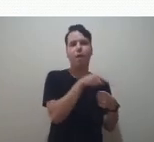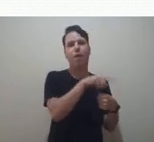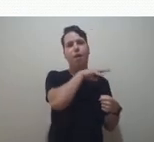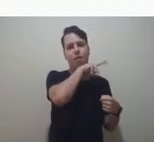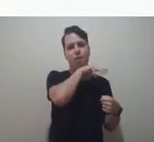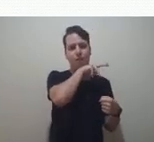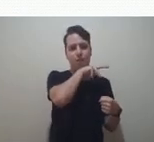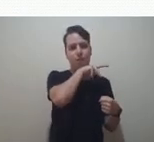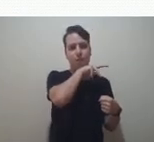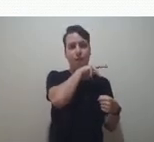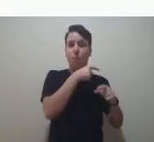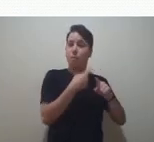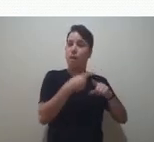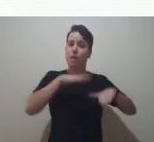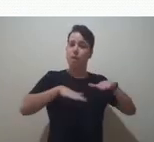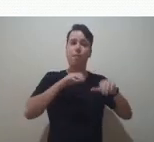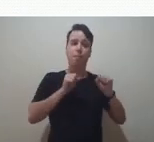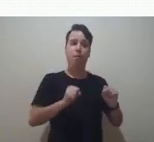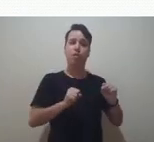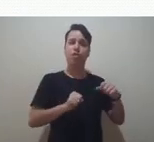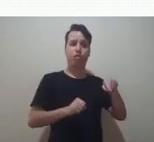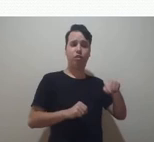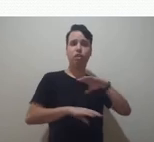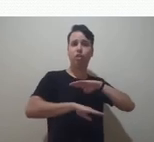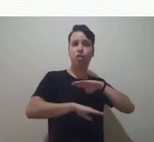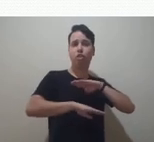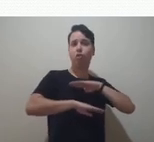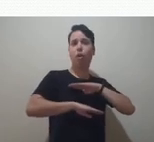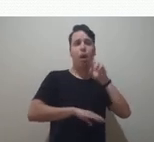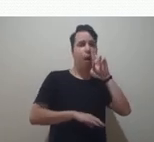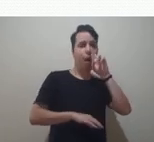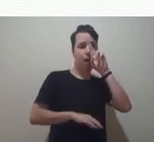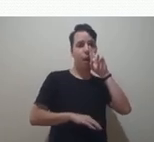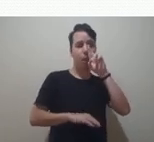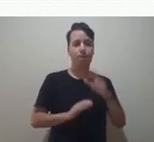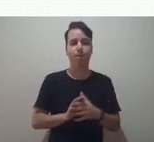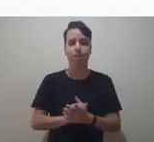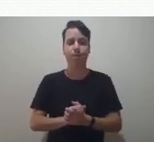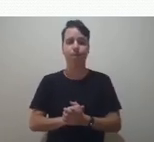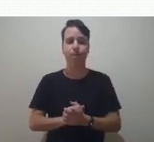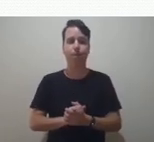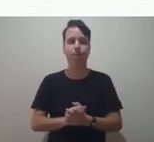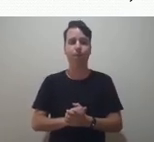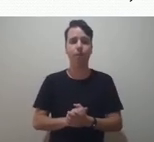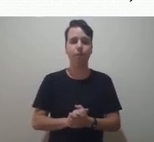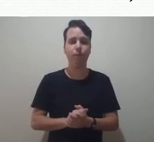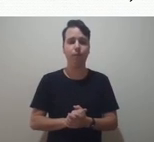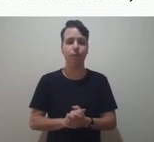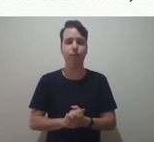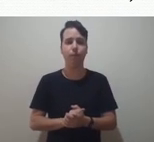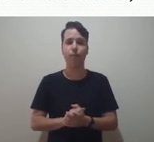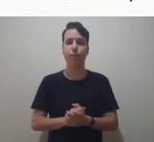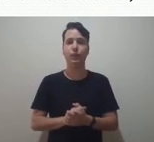cuidar e proteger, né, esses animais que muitas vezes podem estar em situação de vulnerabilidade.